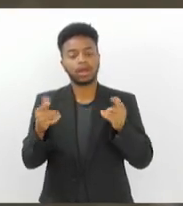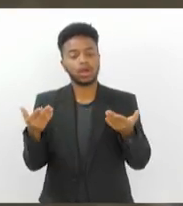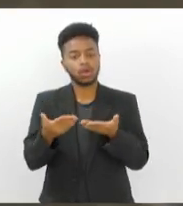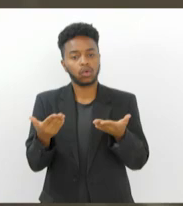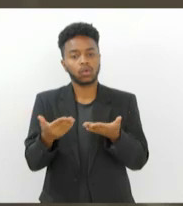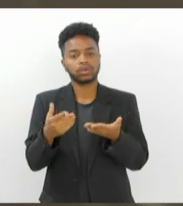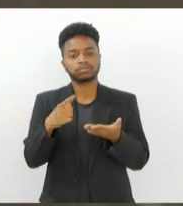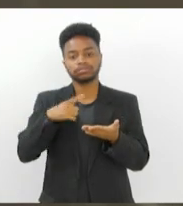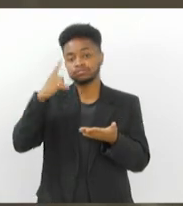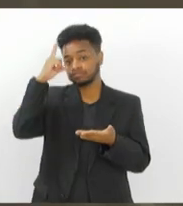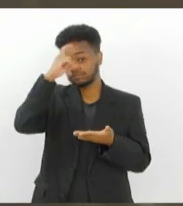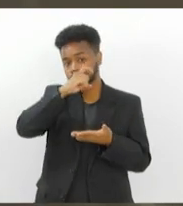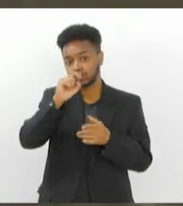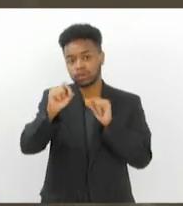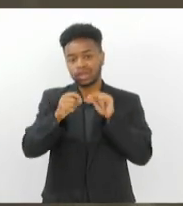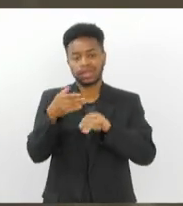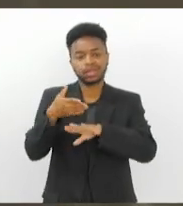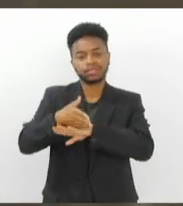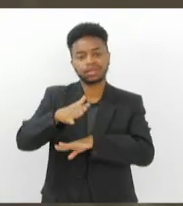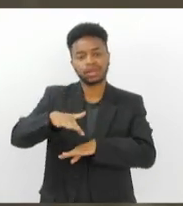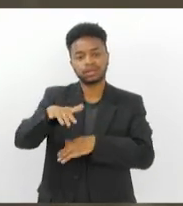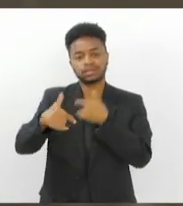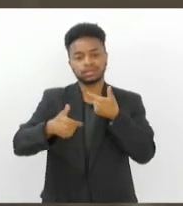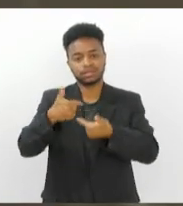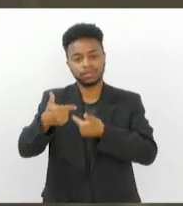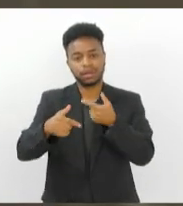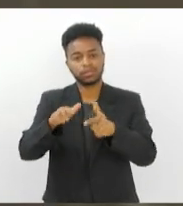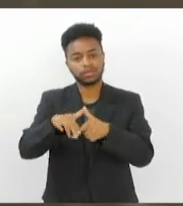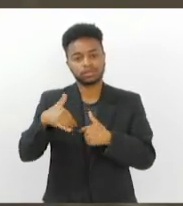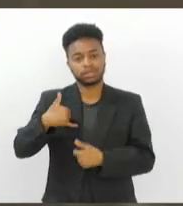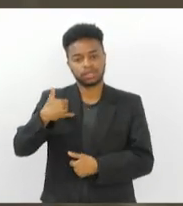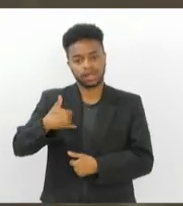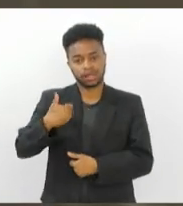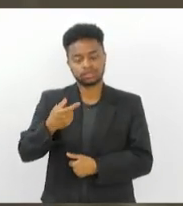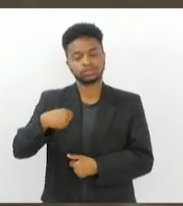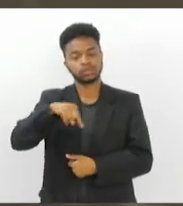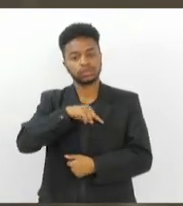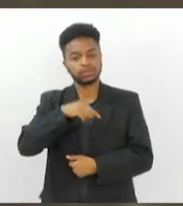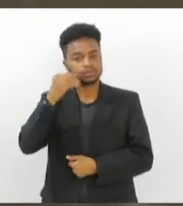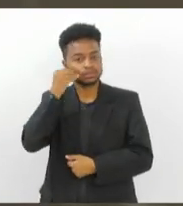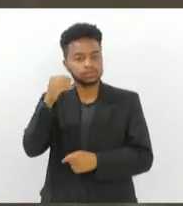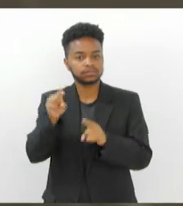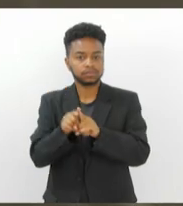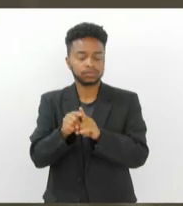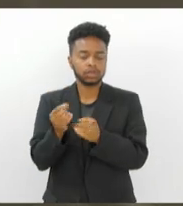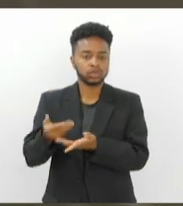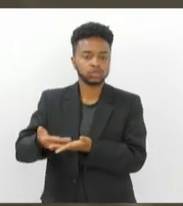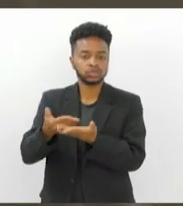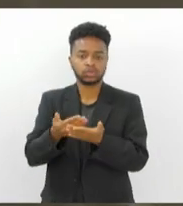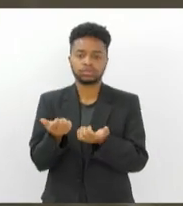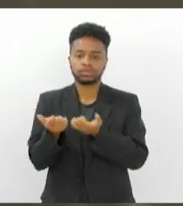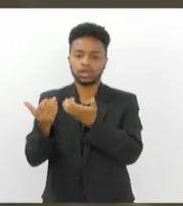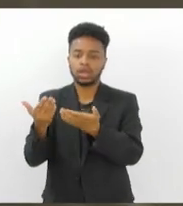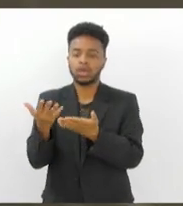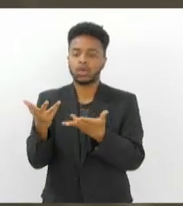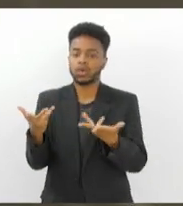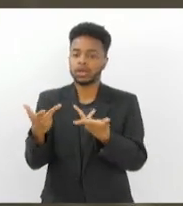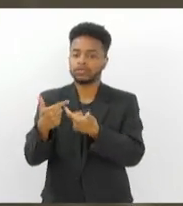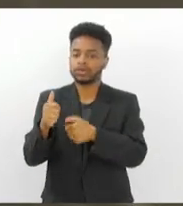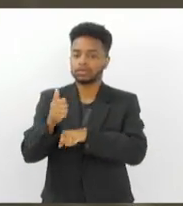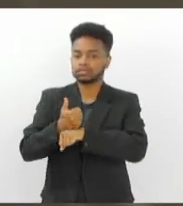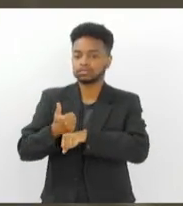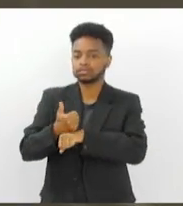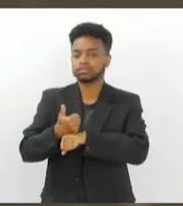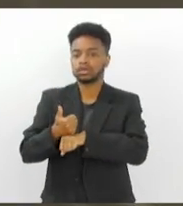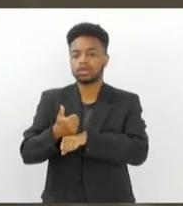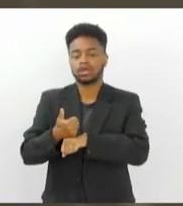dificuldades de ingressar no mercado de trabalho por conta da idade a gente tá buscando também fazer um estudo para qualificar essas pessoas para que a gente